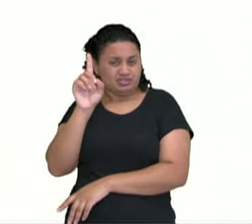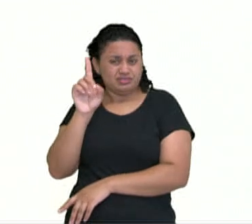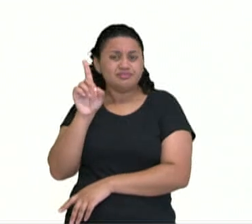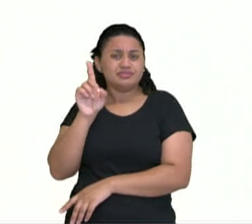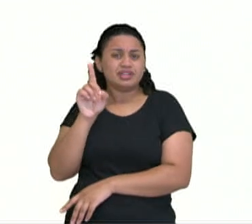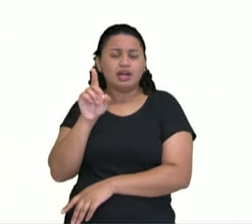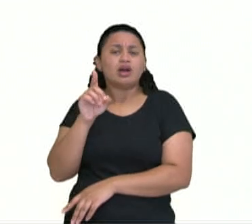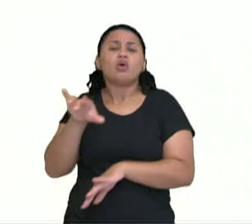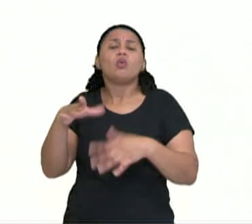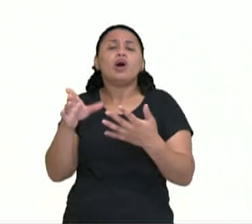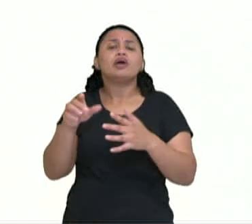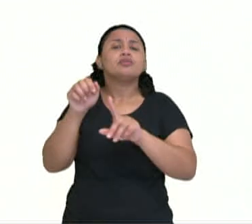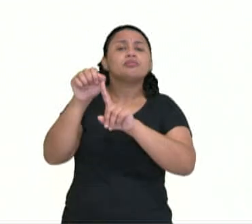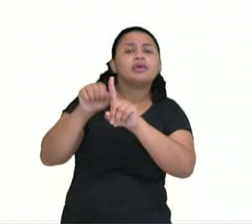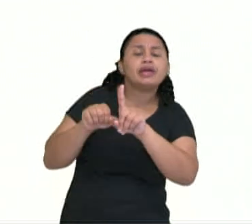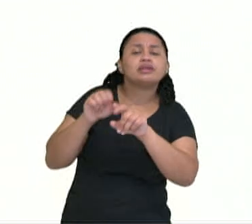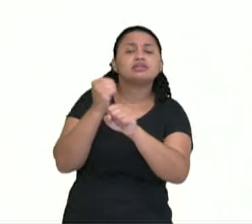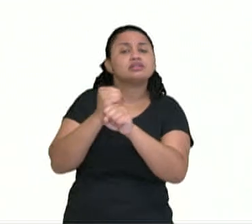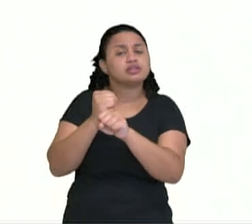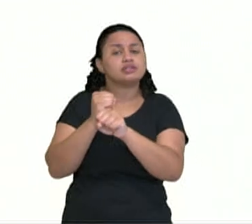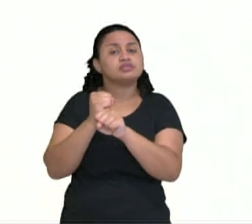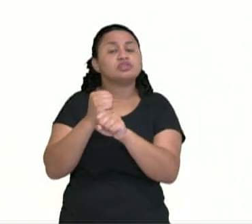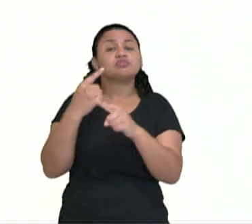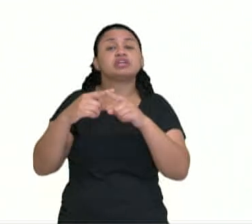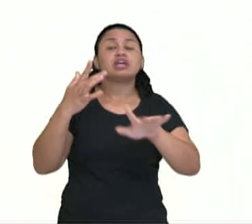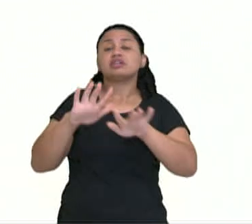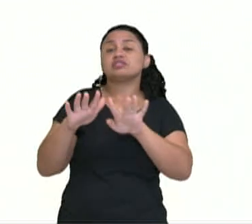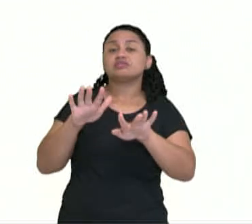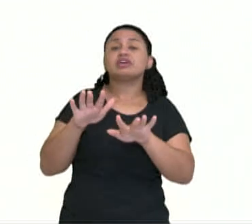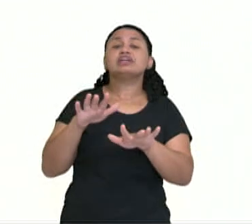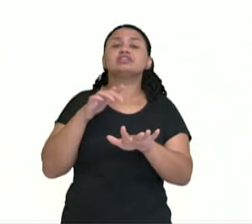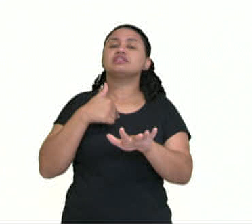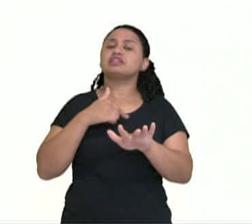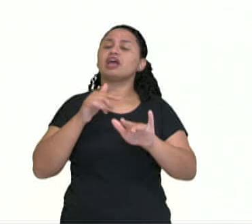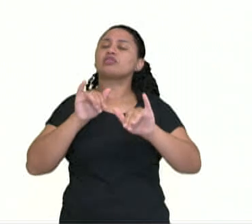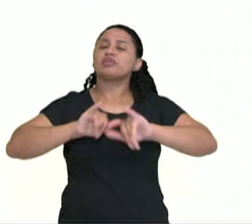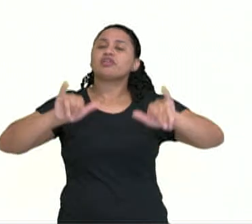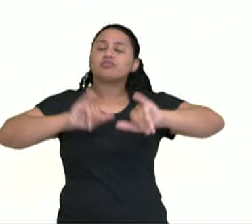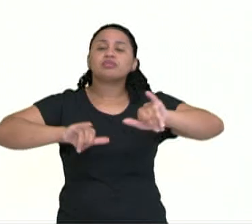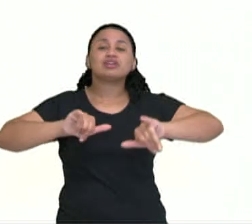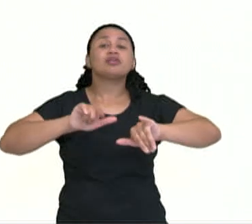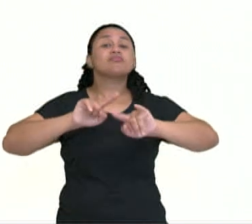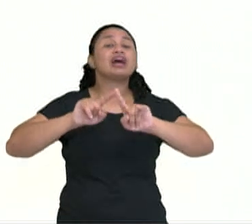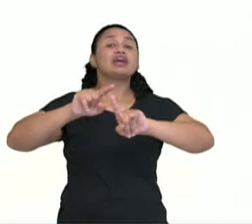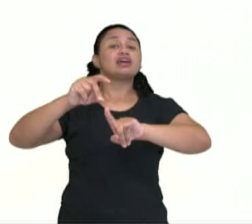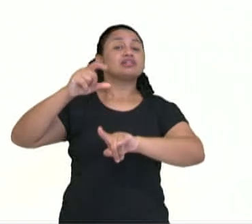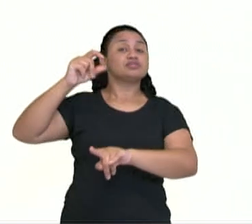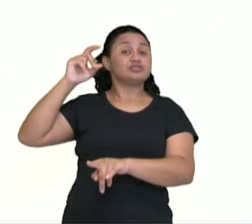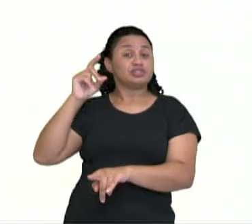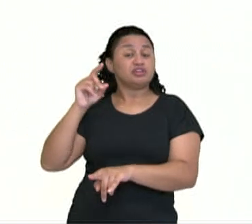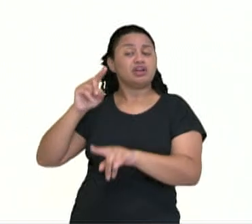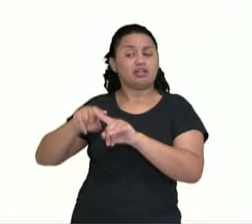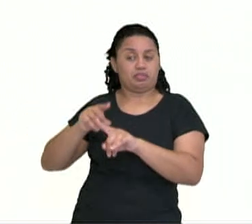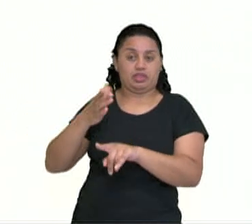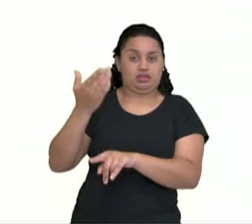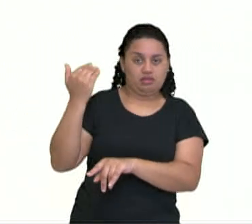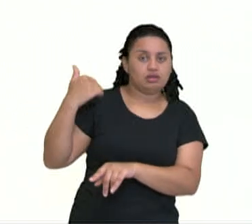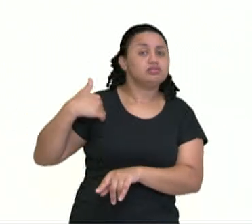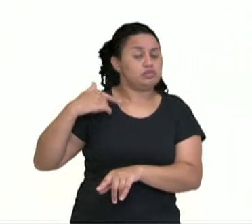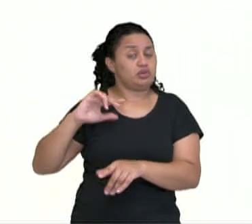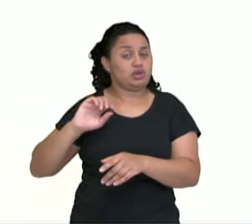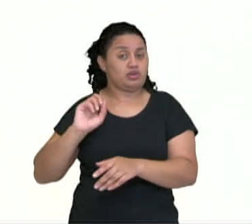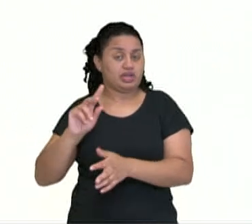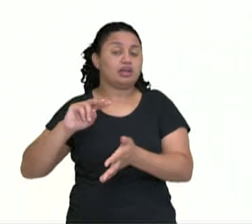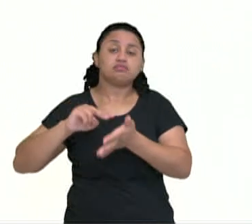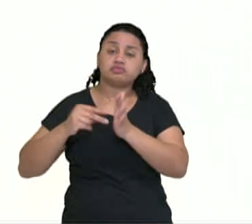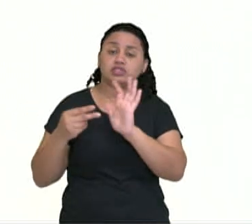internet notícias antigas, que para aquele contexto de antigamente fazia sentido. Hoje, no contexto atual, pode ter um